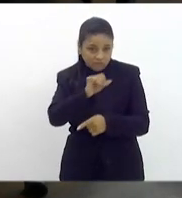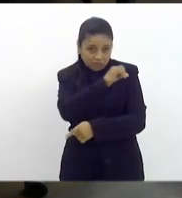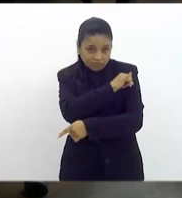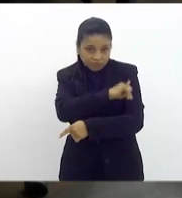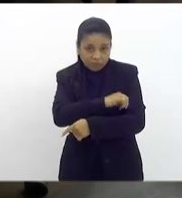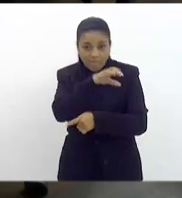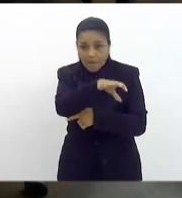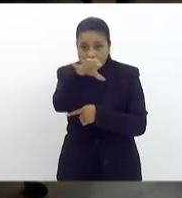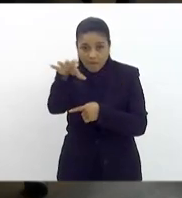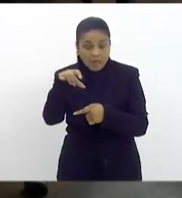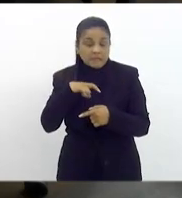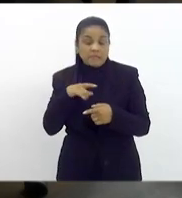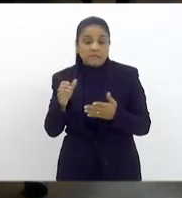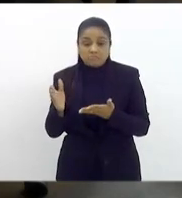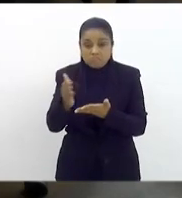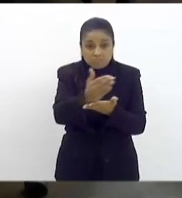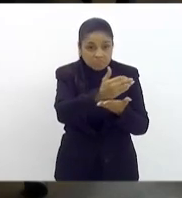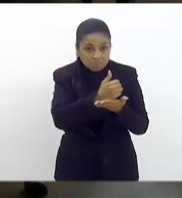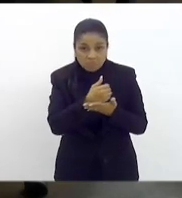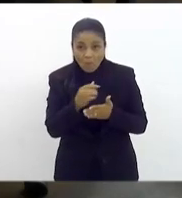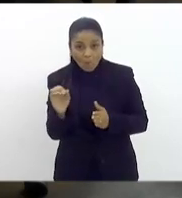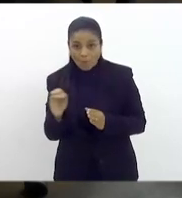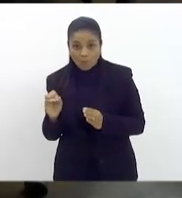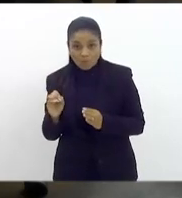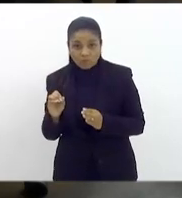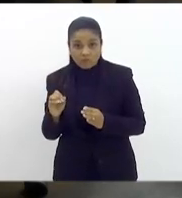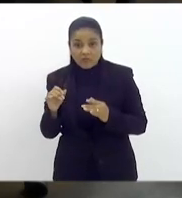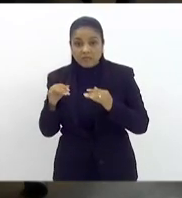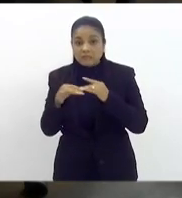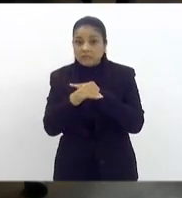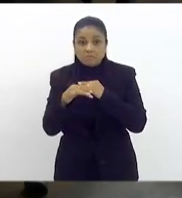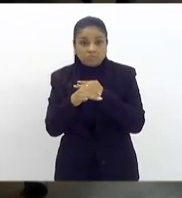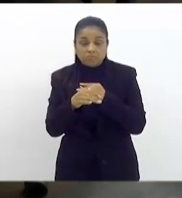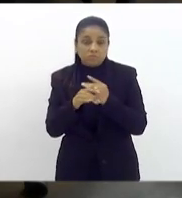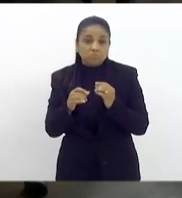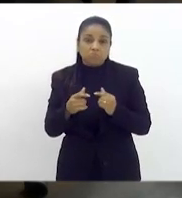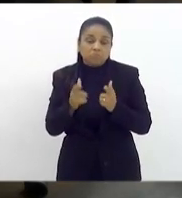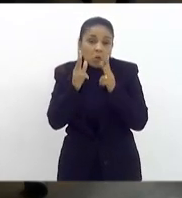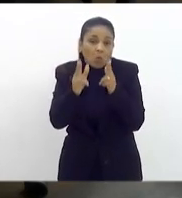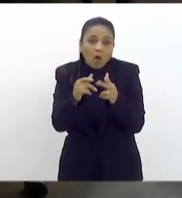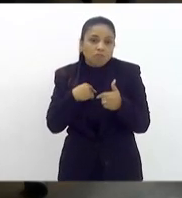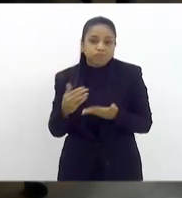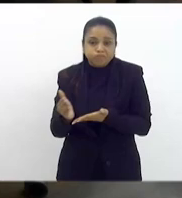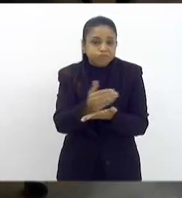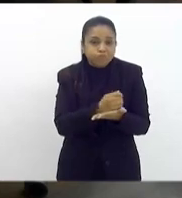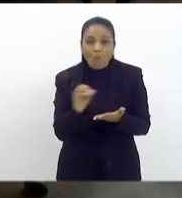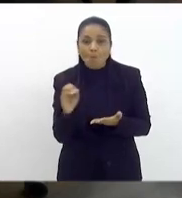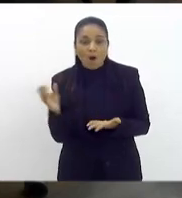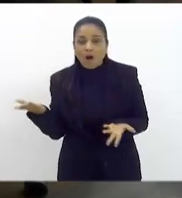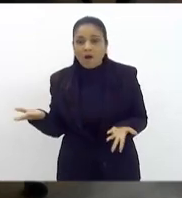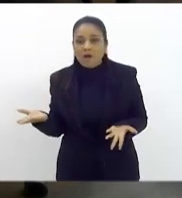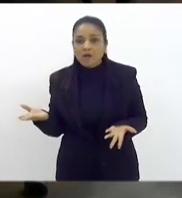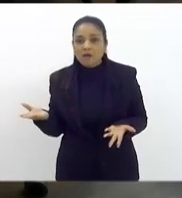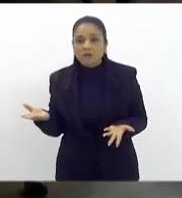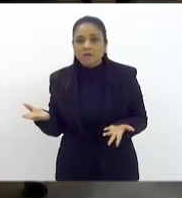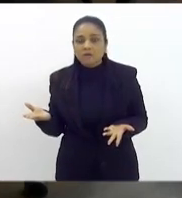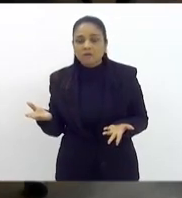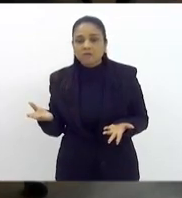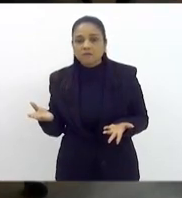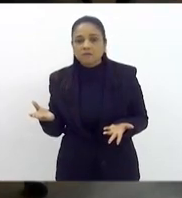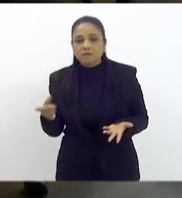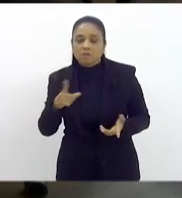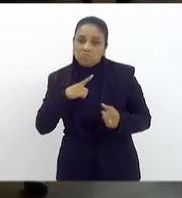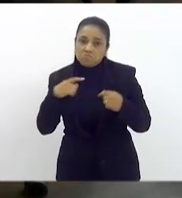na tese de arrecadar, outras cidades o farão, acredito. Perfeito. Ainda que seja se debruçar sobre uma